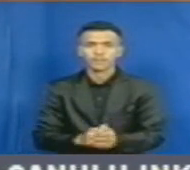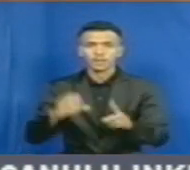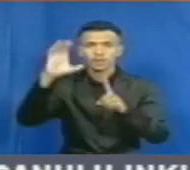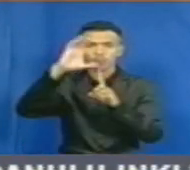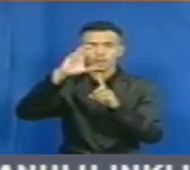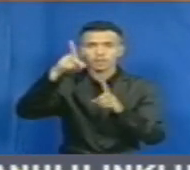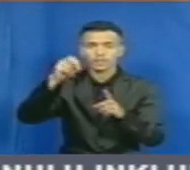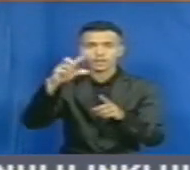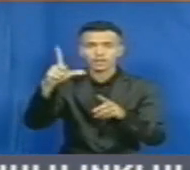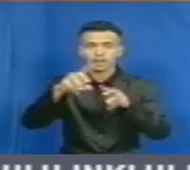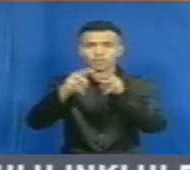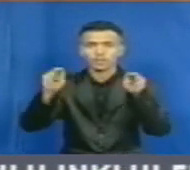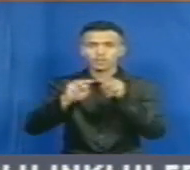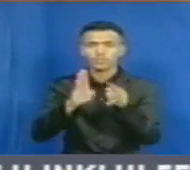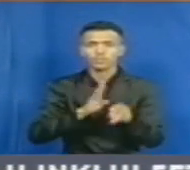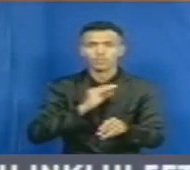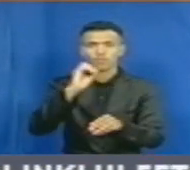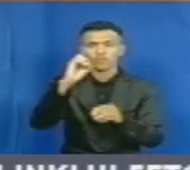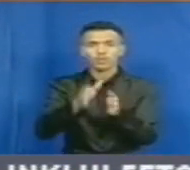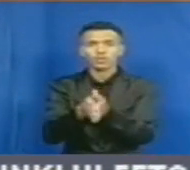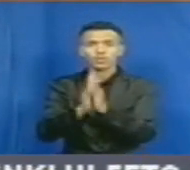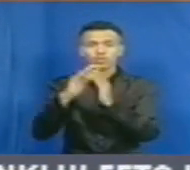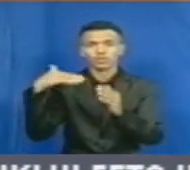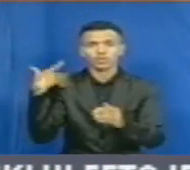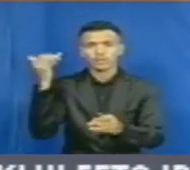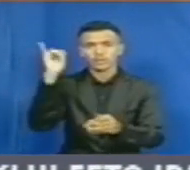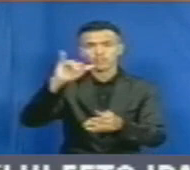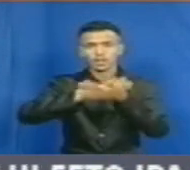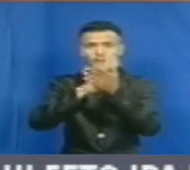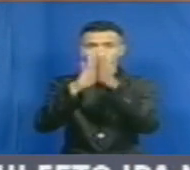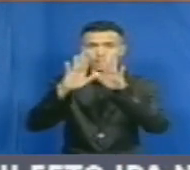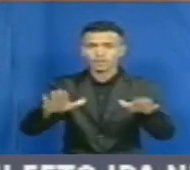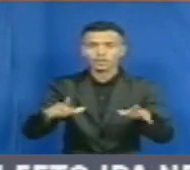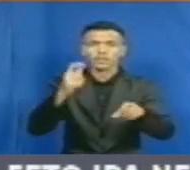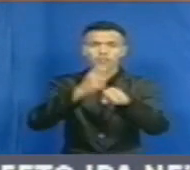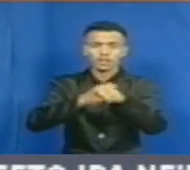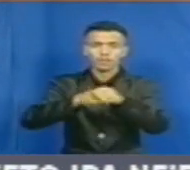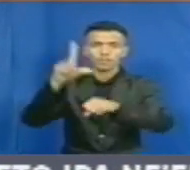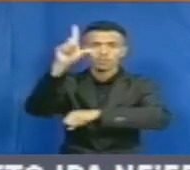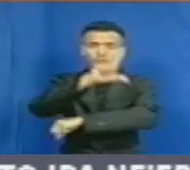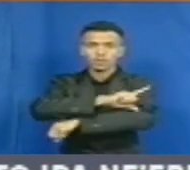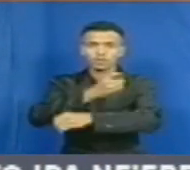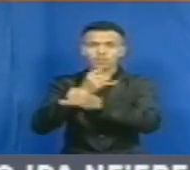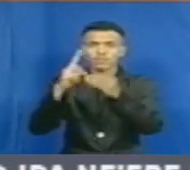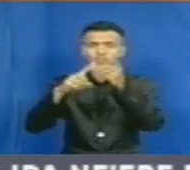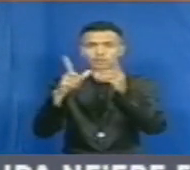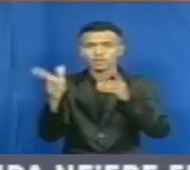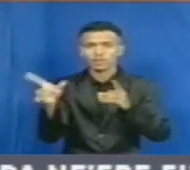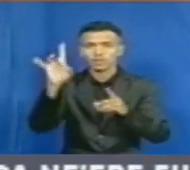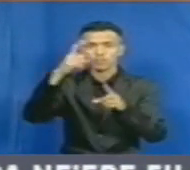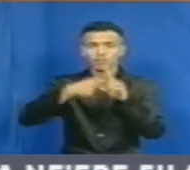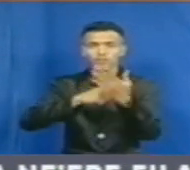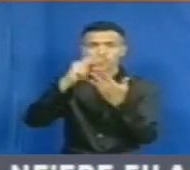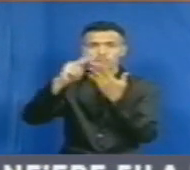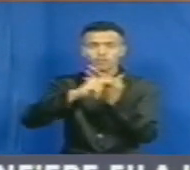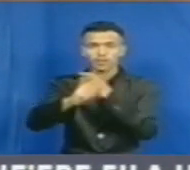Comando Pentele município Vovanaru, suas jovens tirado cria estabilidade durante a comemoração 28 de novembro, badal hat nulo